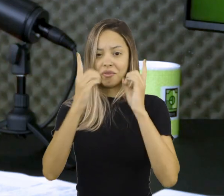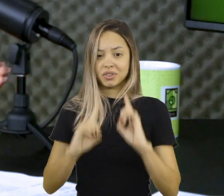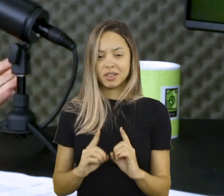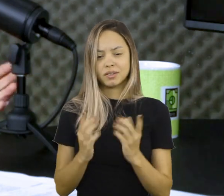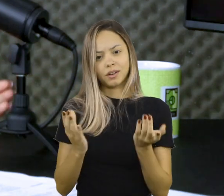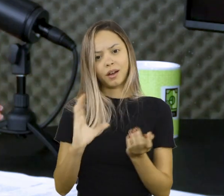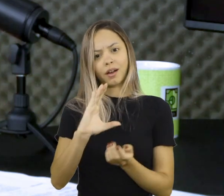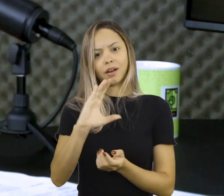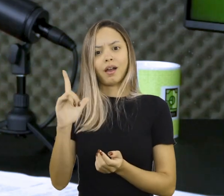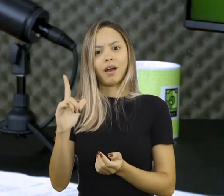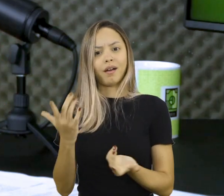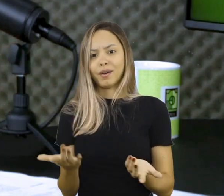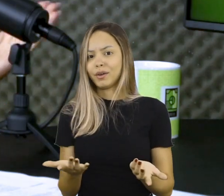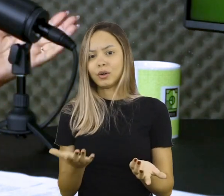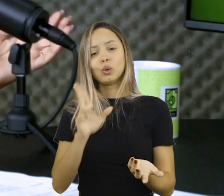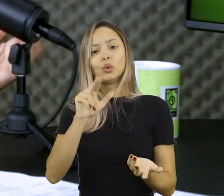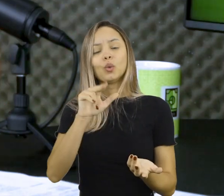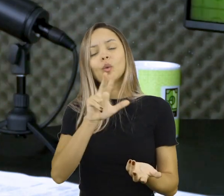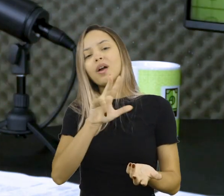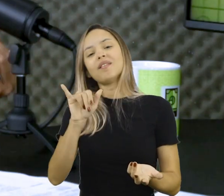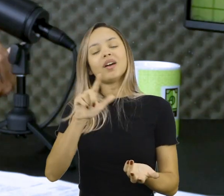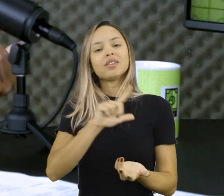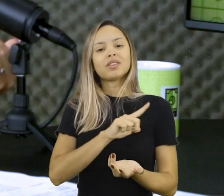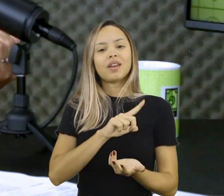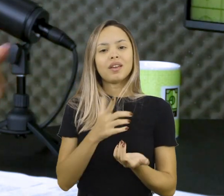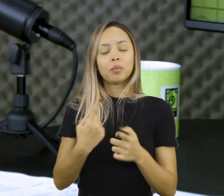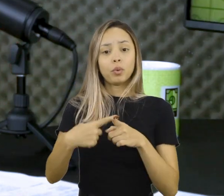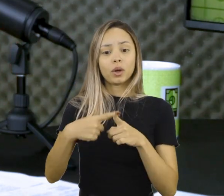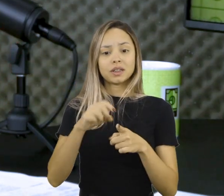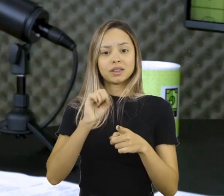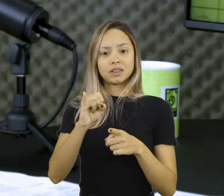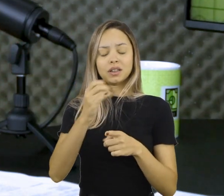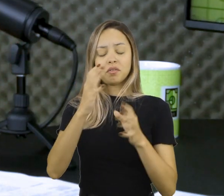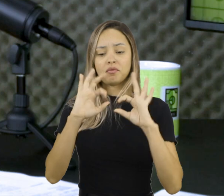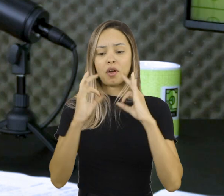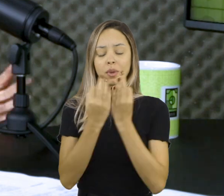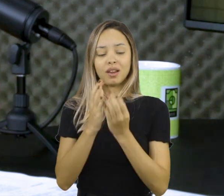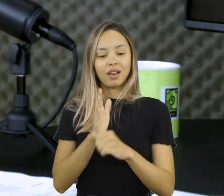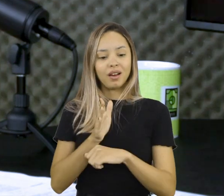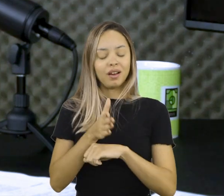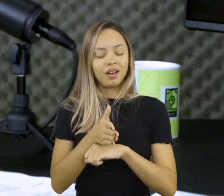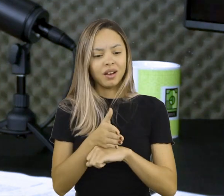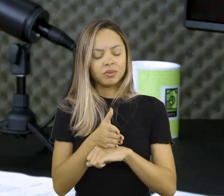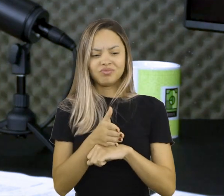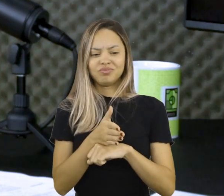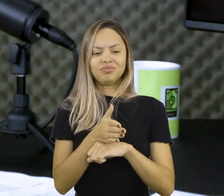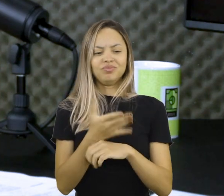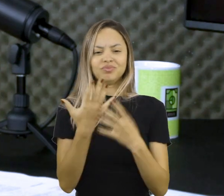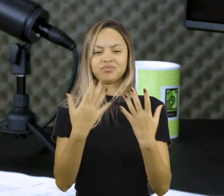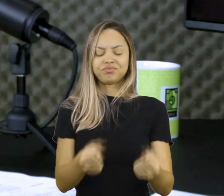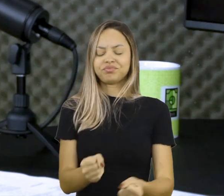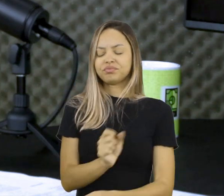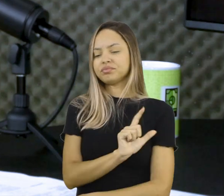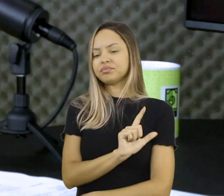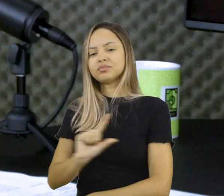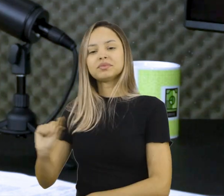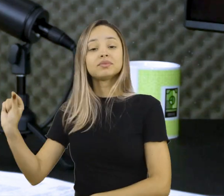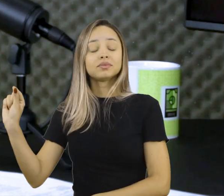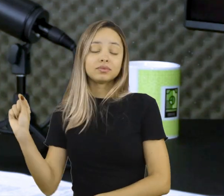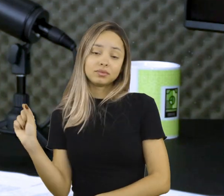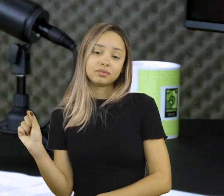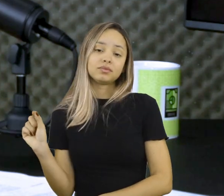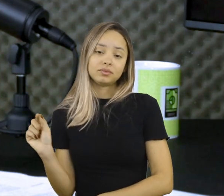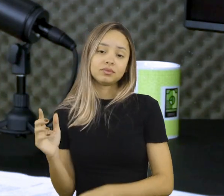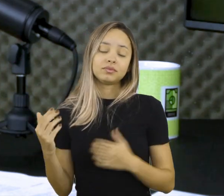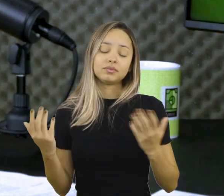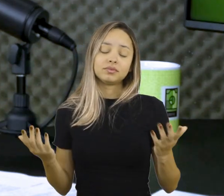chega se depara com a escada e você não oferece a outra possibilidade Então os nossos alunos com deficiência não vai